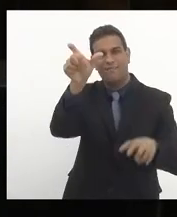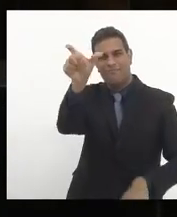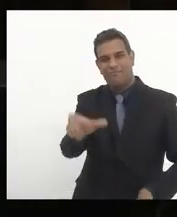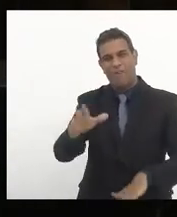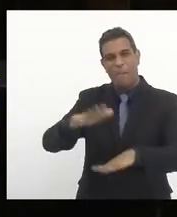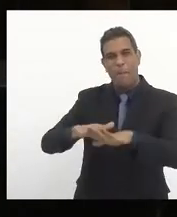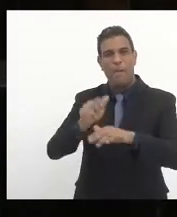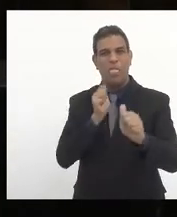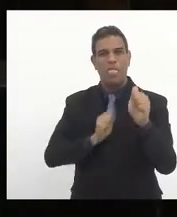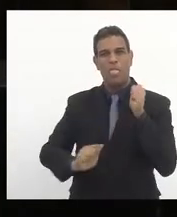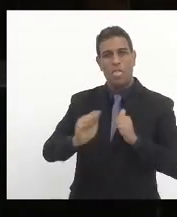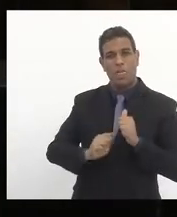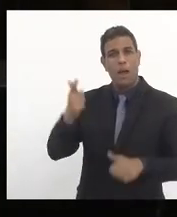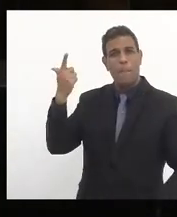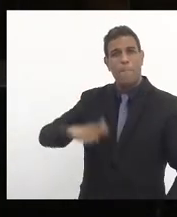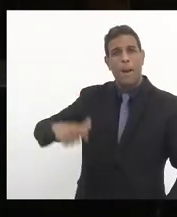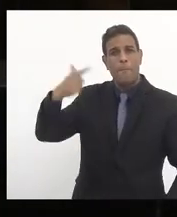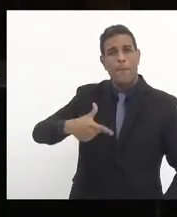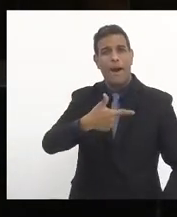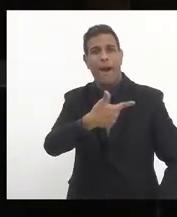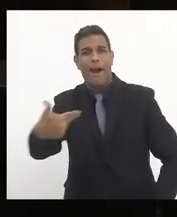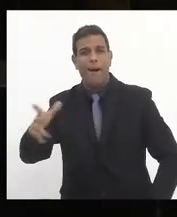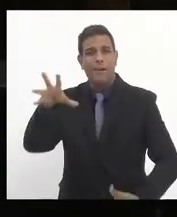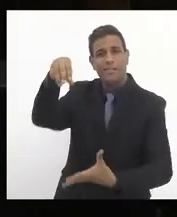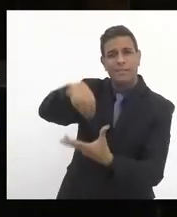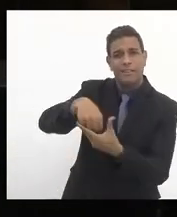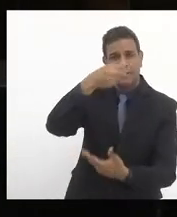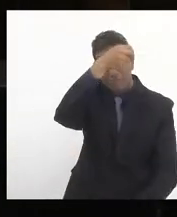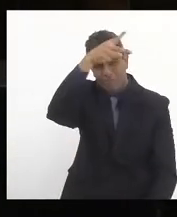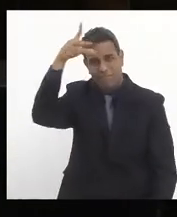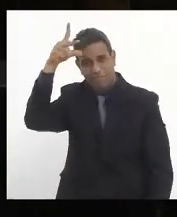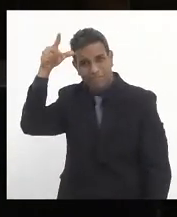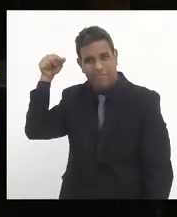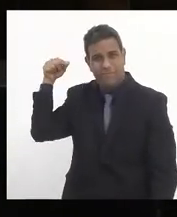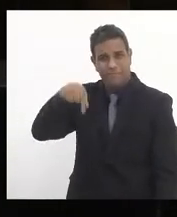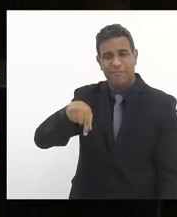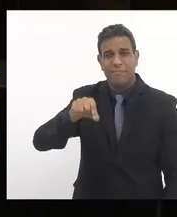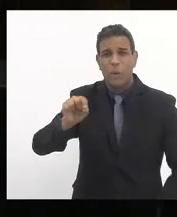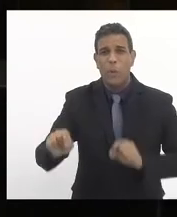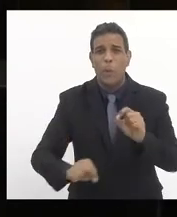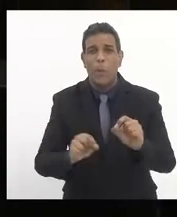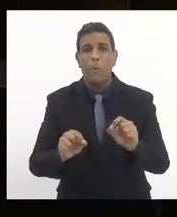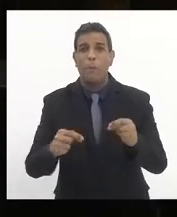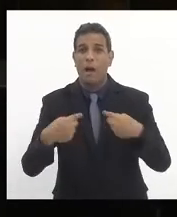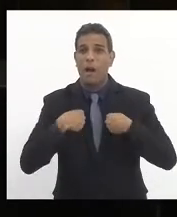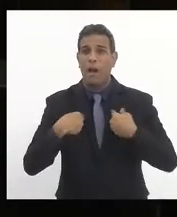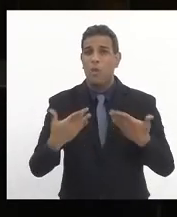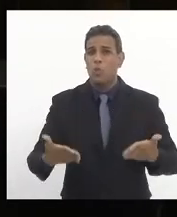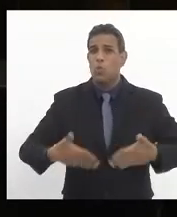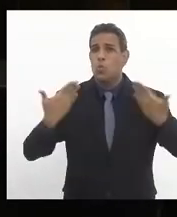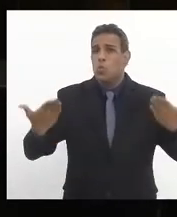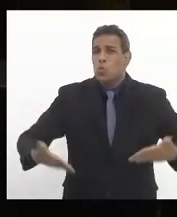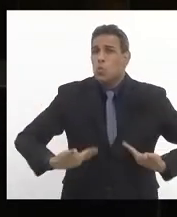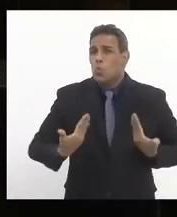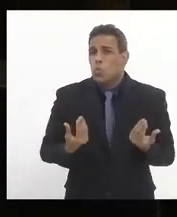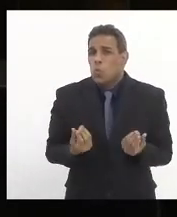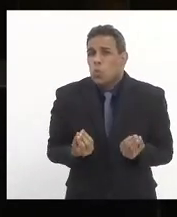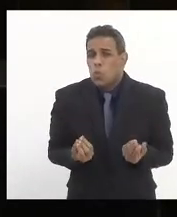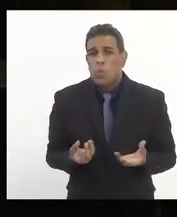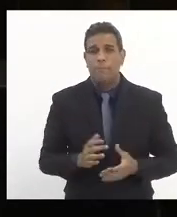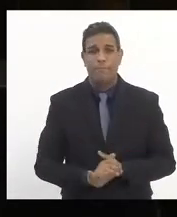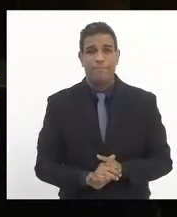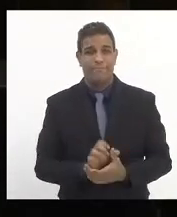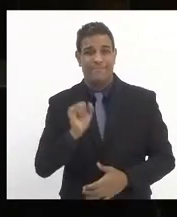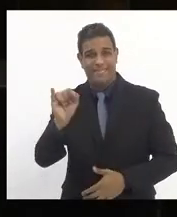como constam outros vários nomes nessa lista, foi encontrada pela Polícia Federal. Eu não me surpreenderia se